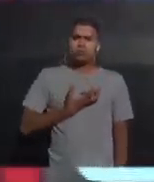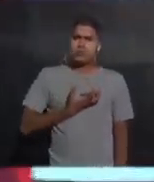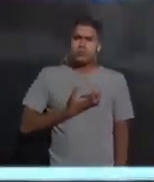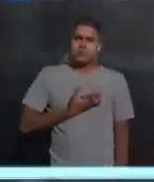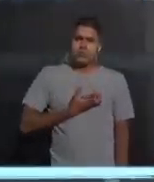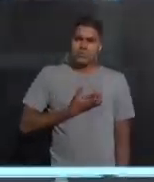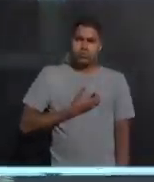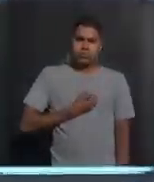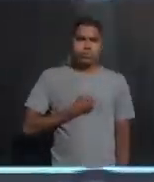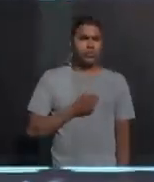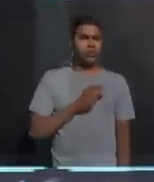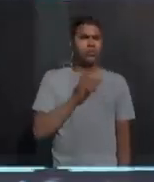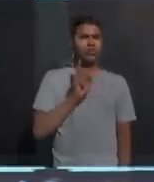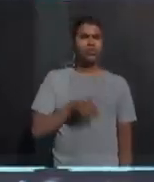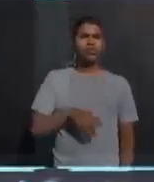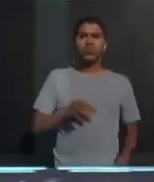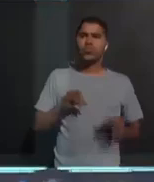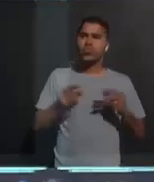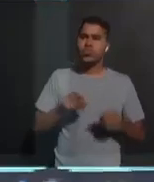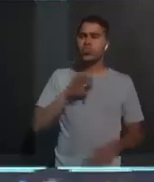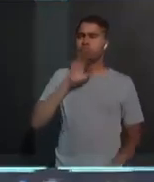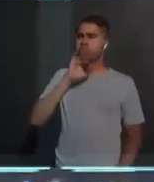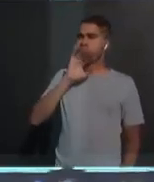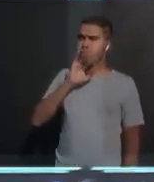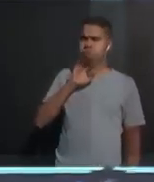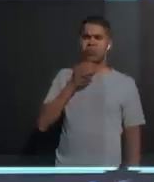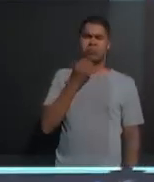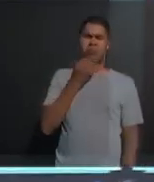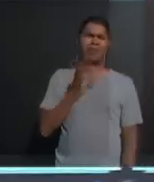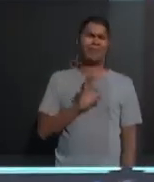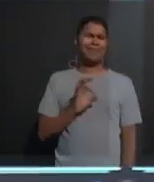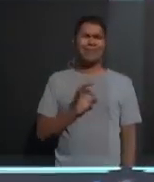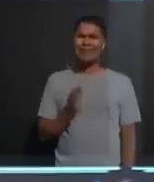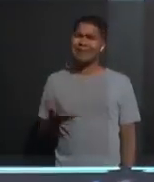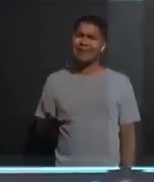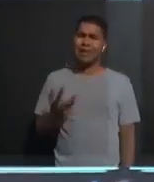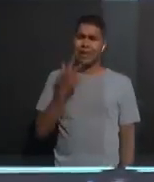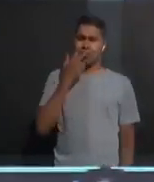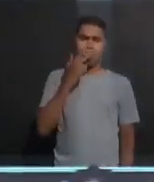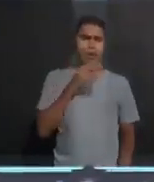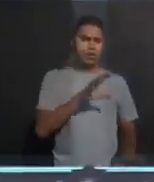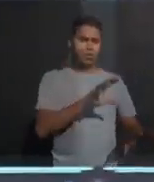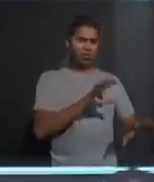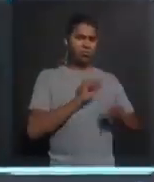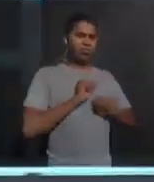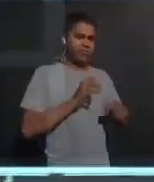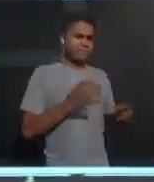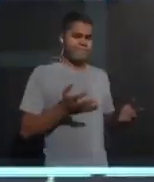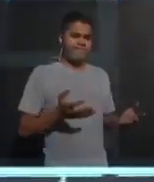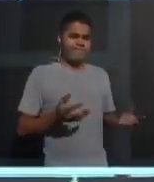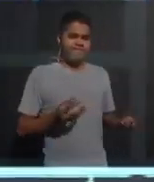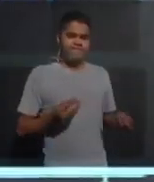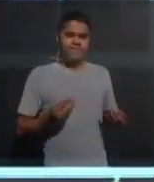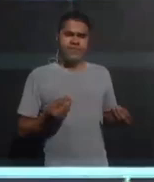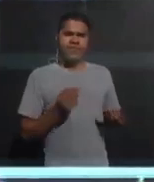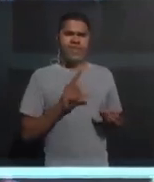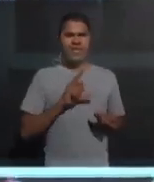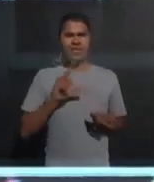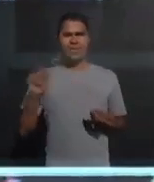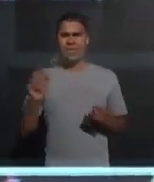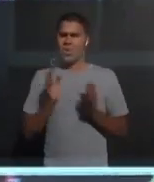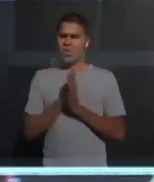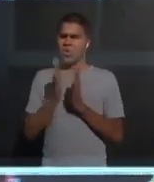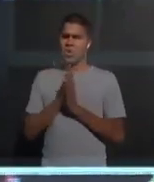uma pessoa que tudo pra ela tá ruim nada tá bom a pessoa zé do seu dia você tem que sair dali e orar eu